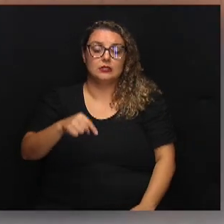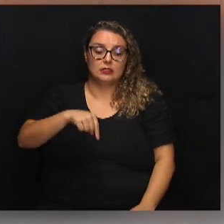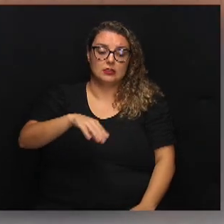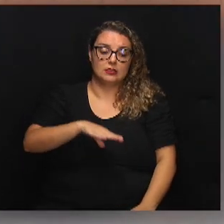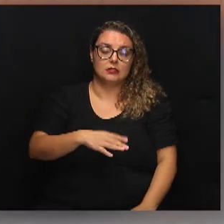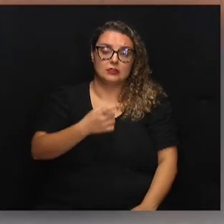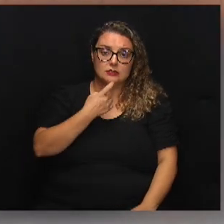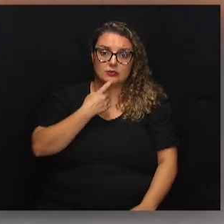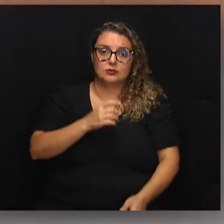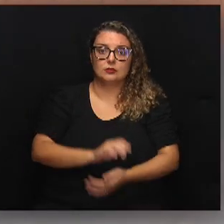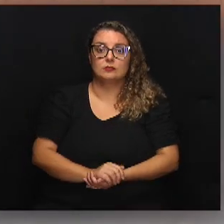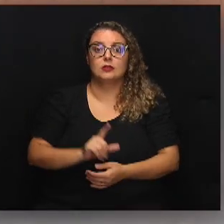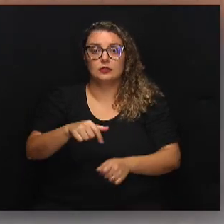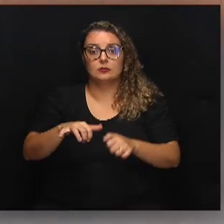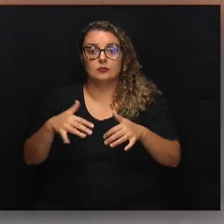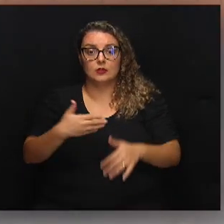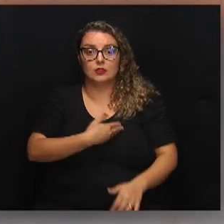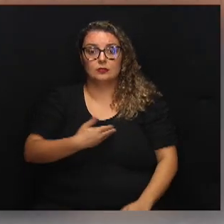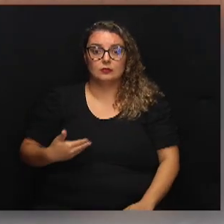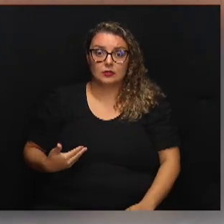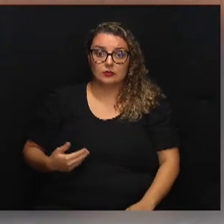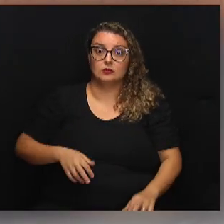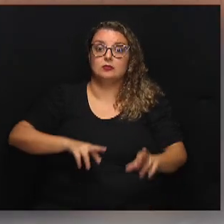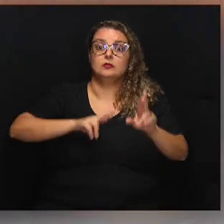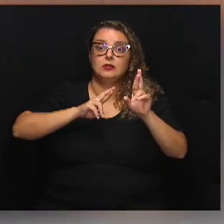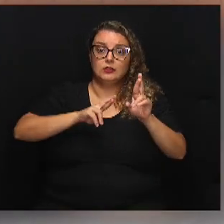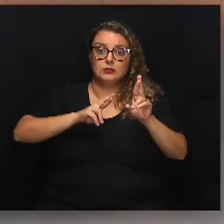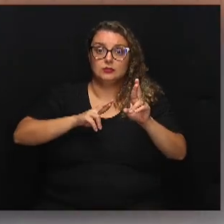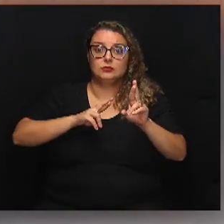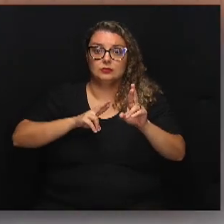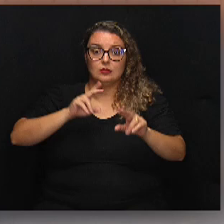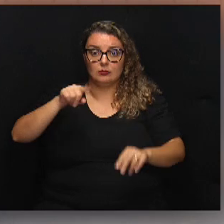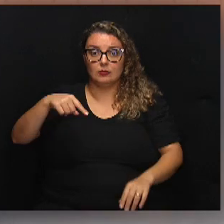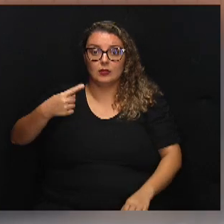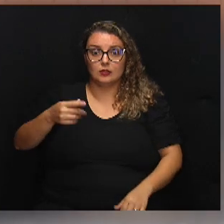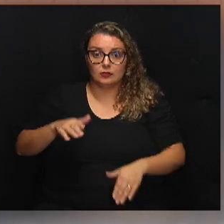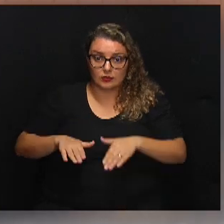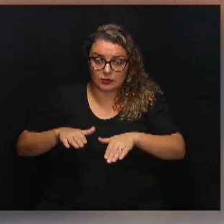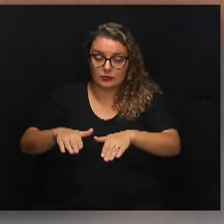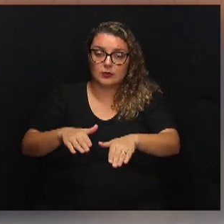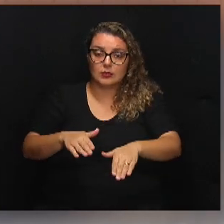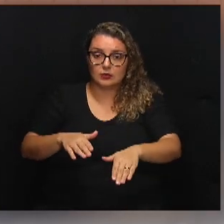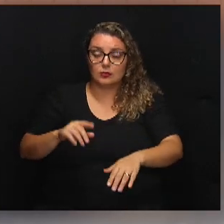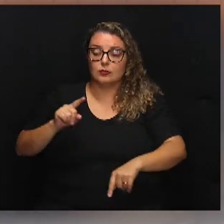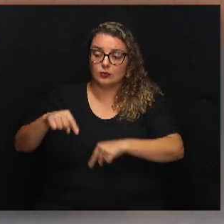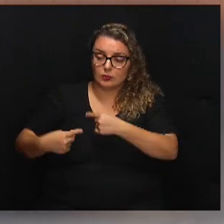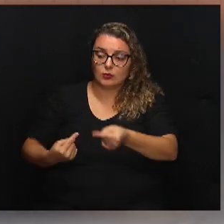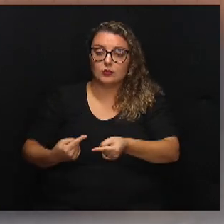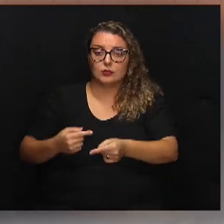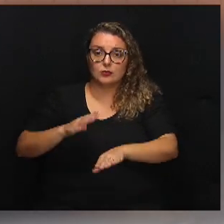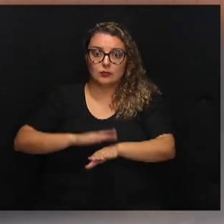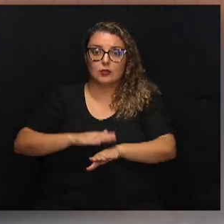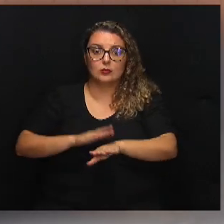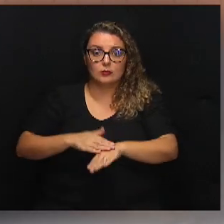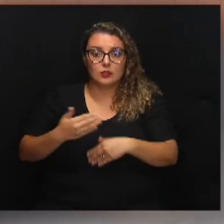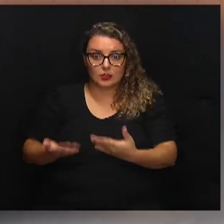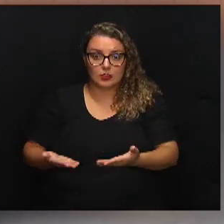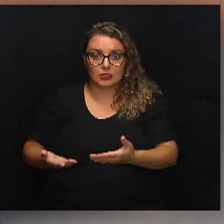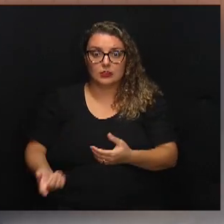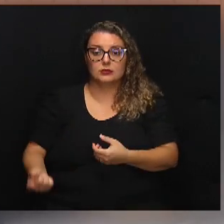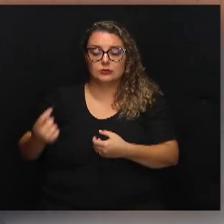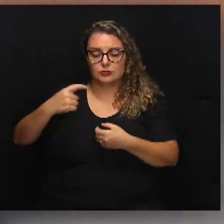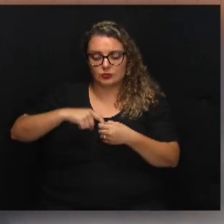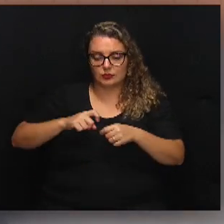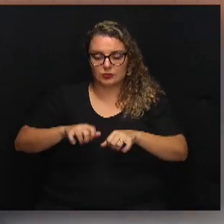audiência pública, fica agora a expectativa para o próximo passo. O próximo passo agora é trazer ele para o plenário.